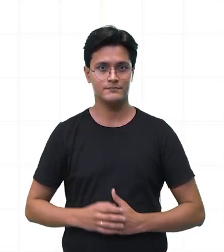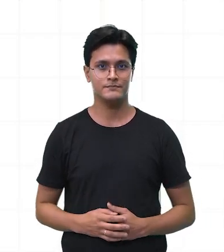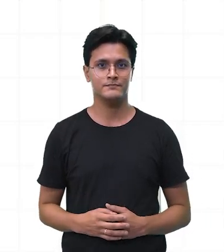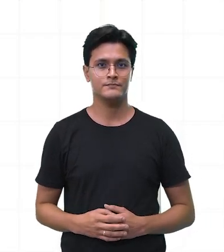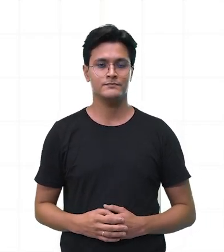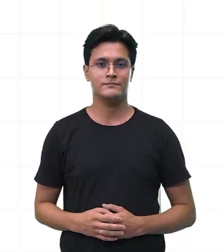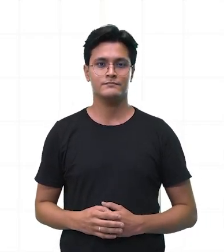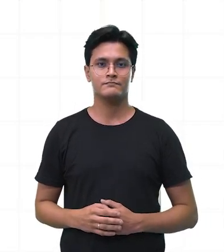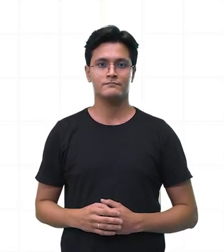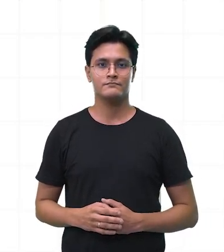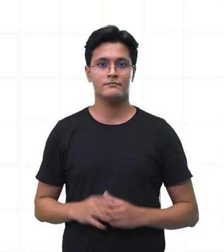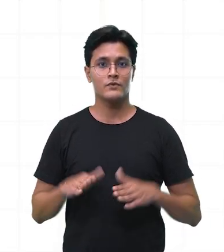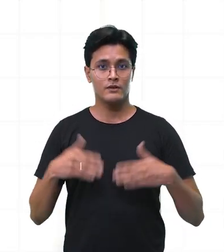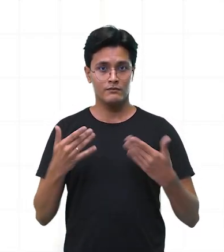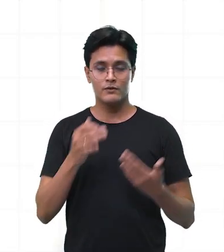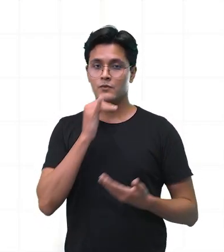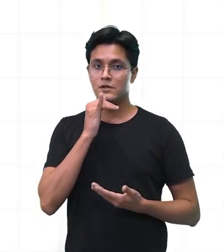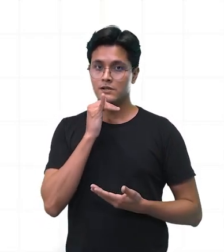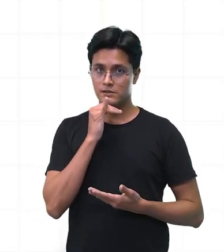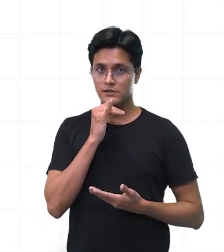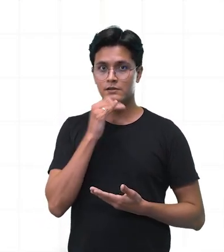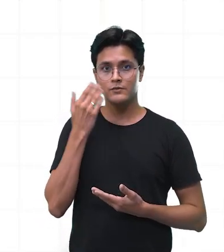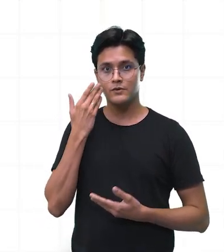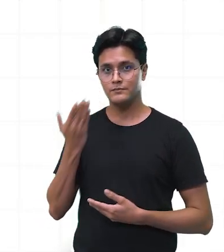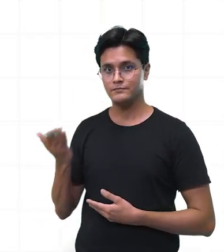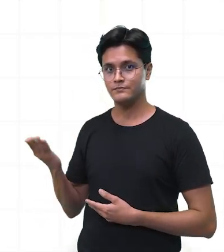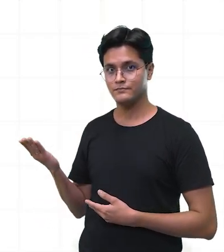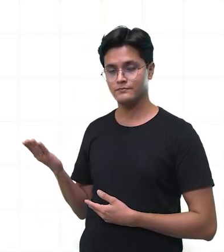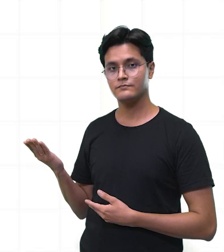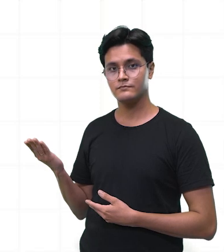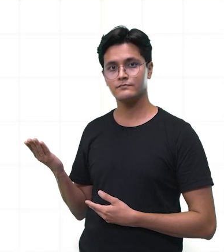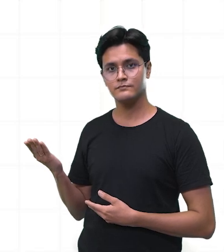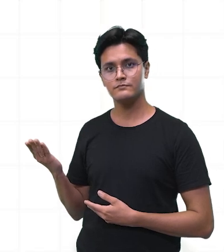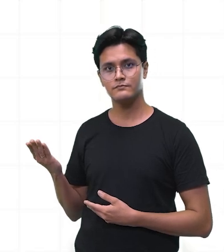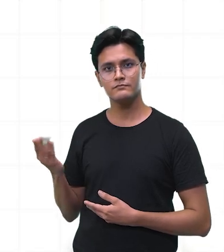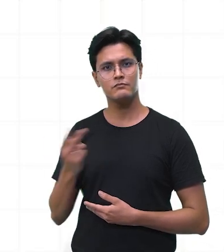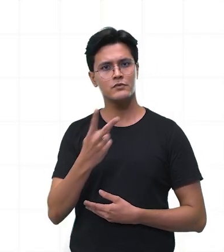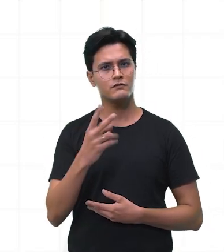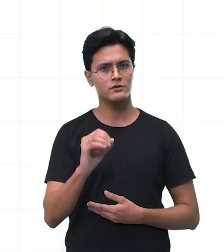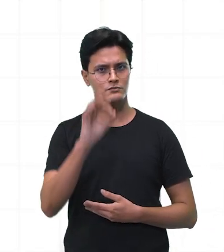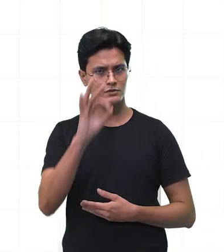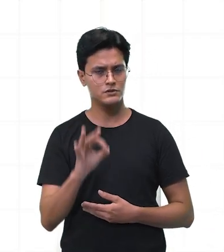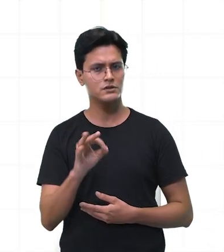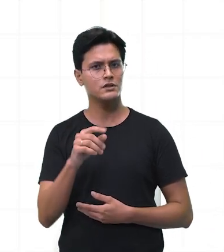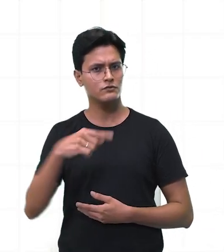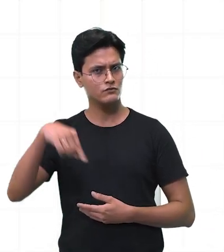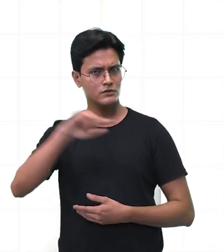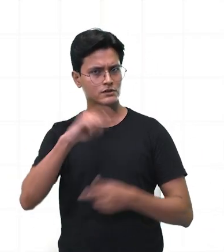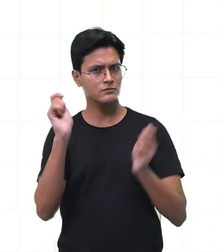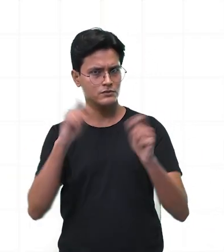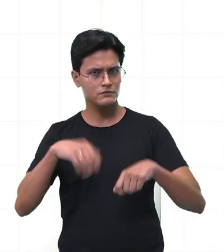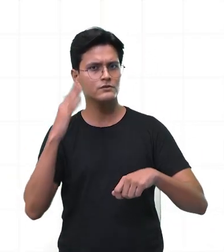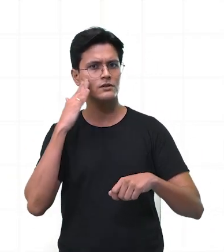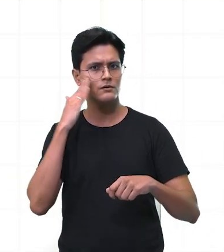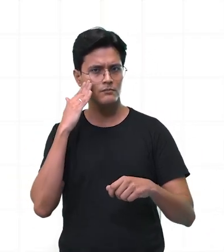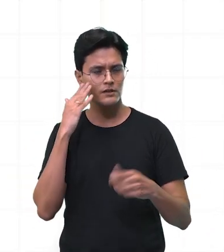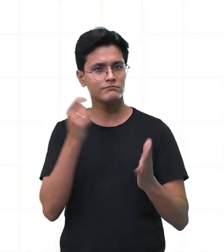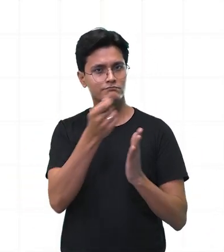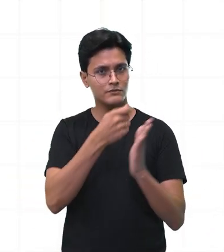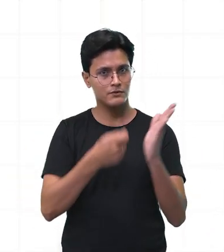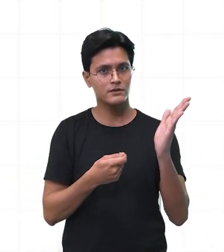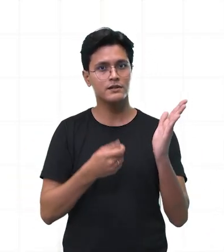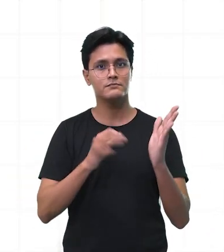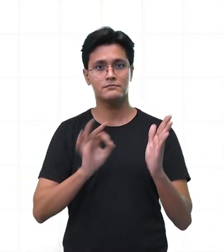certo? Então, vou deixar aqui esse exemplo de 20% para que vocês possam, então, aí fazer suas anotações, tá? Com